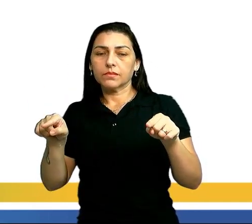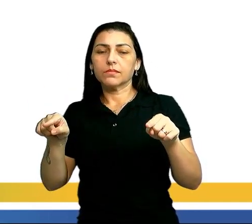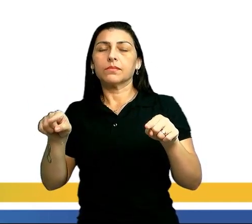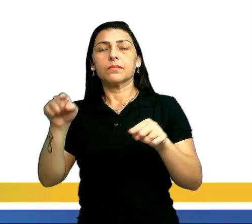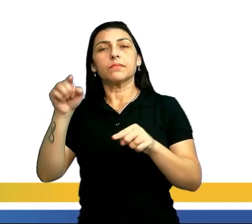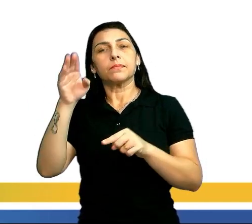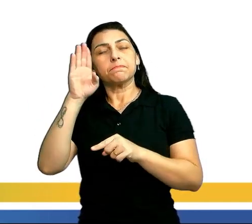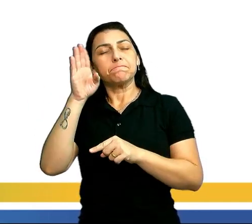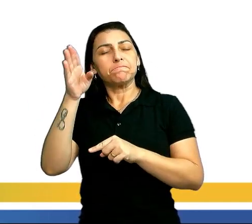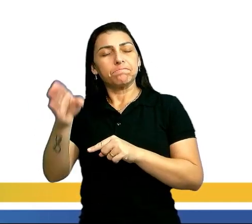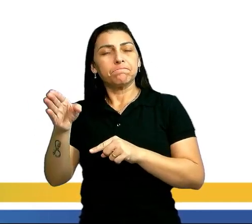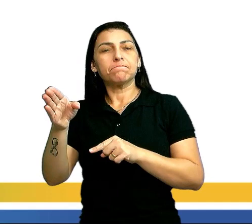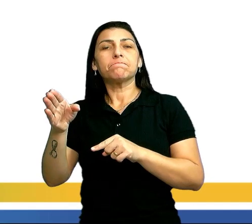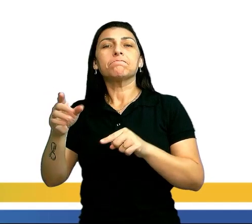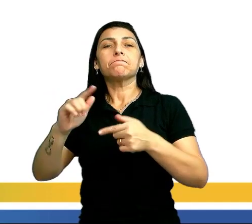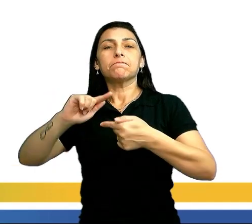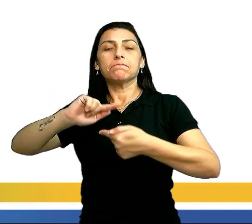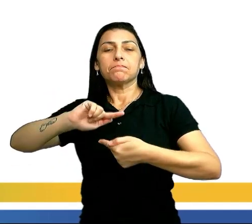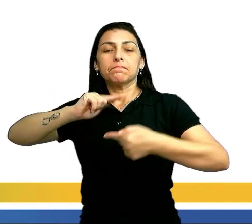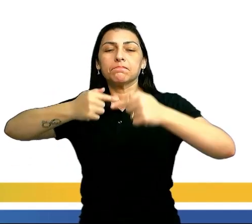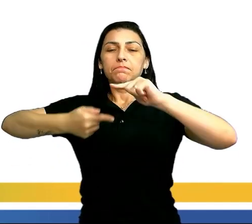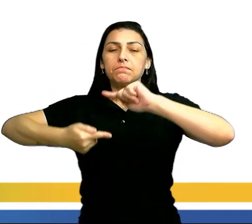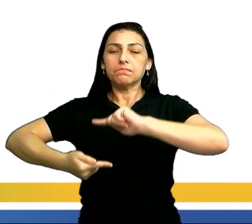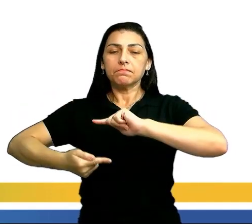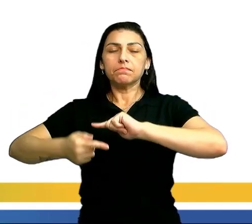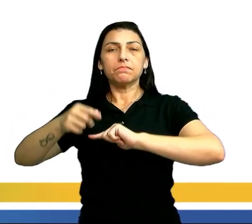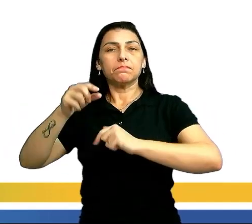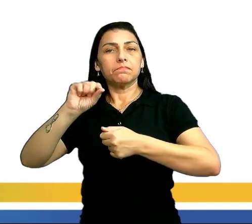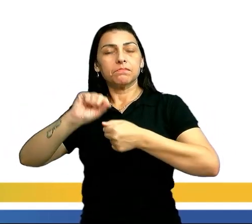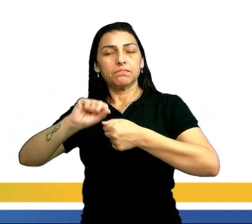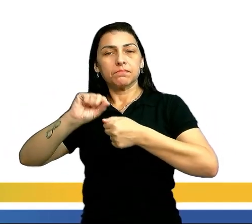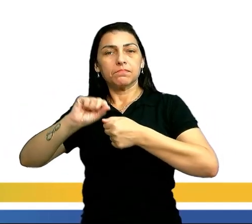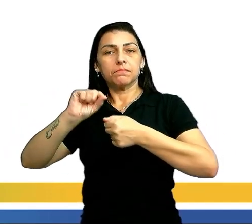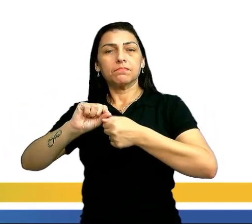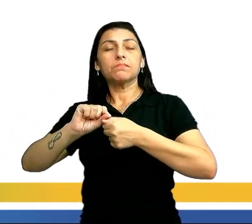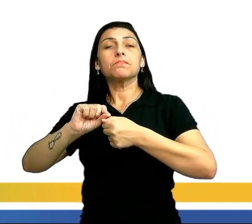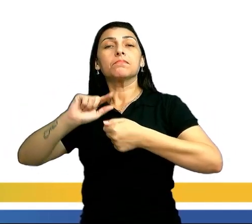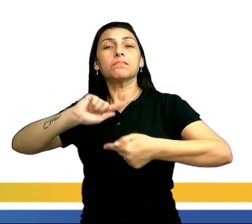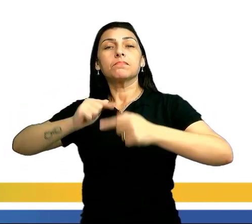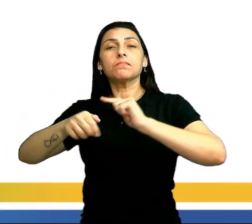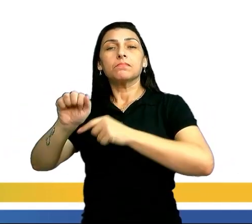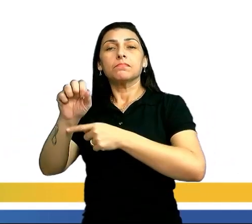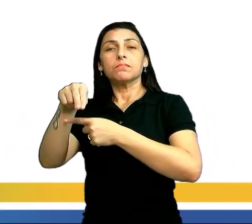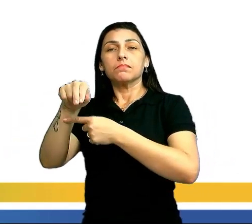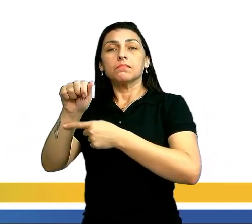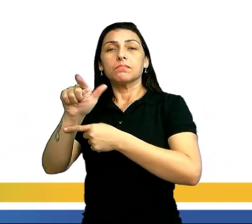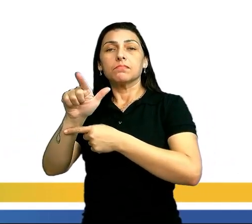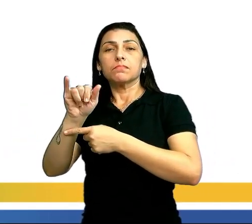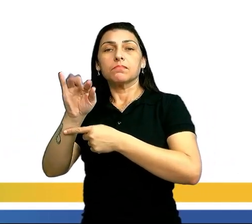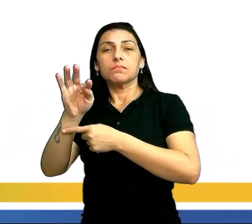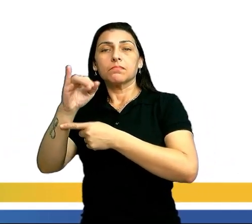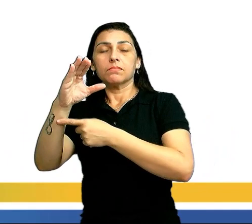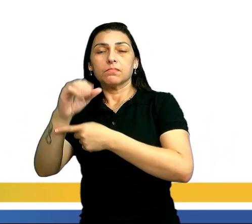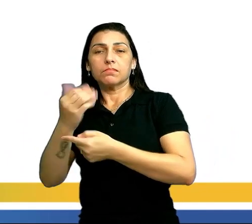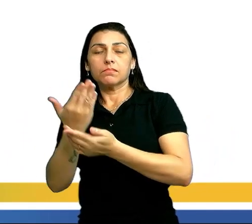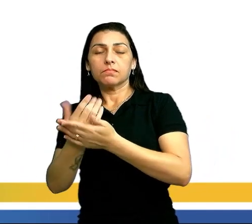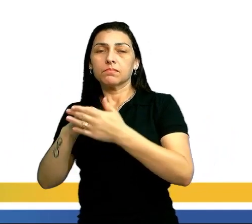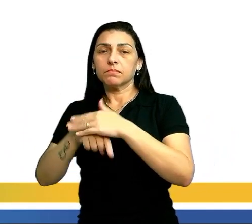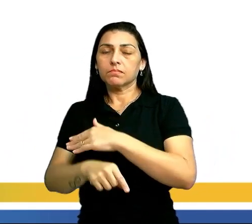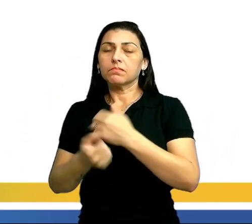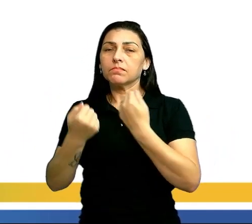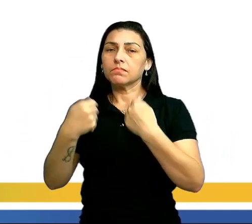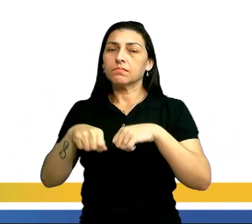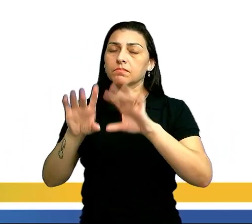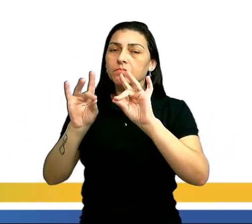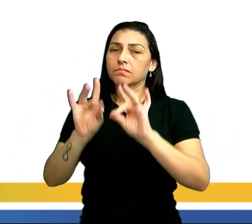elementos primitivos da geometria, examinada na geometria analítica. Após ter sido estudada a fundo, foi possível